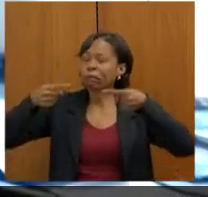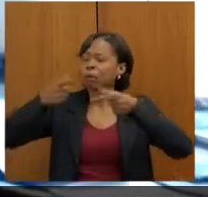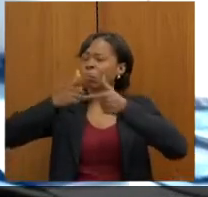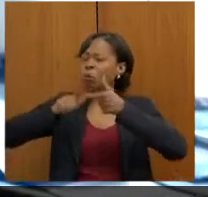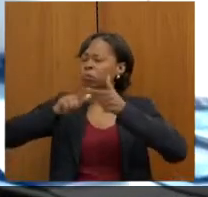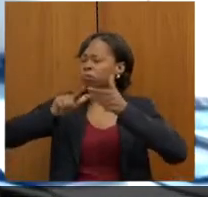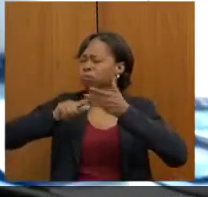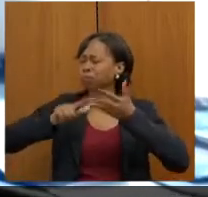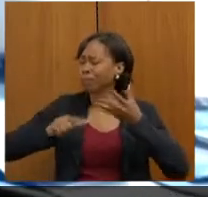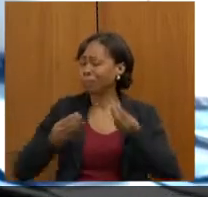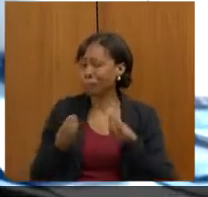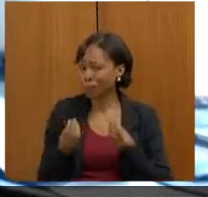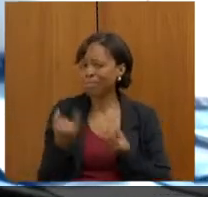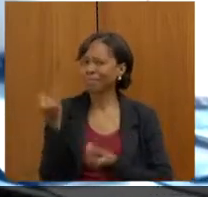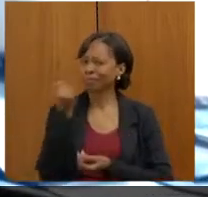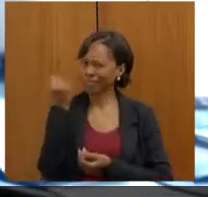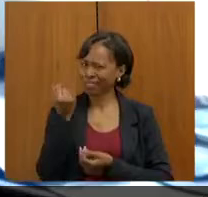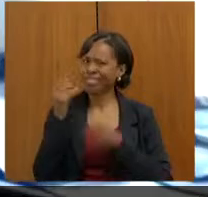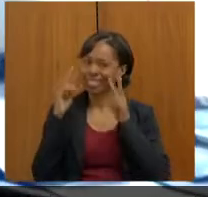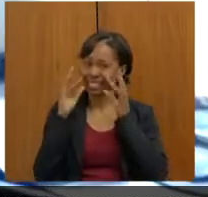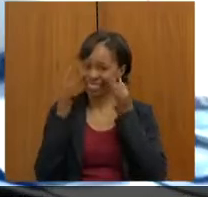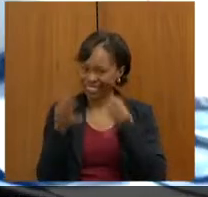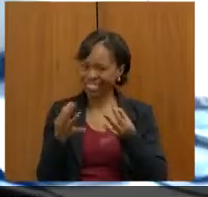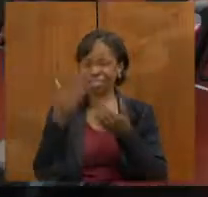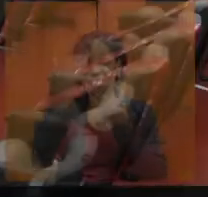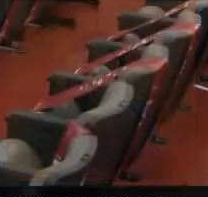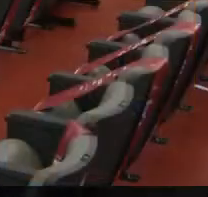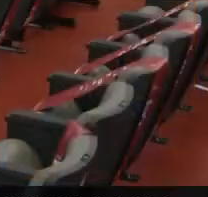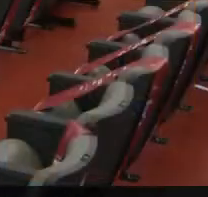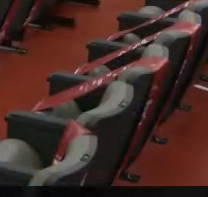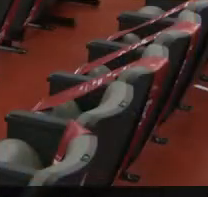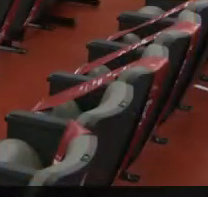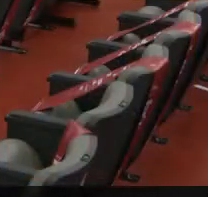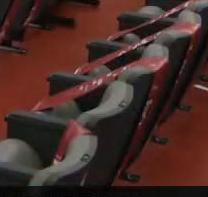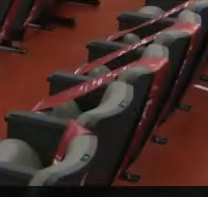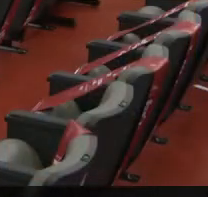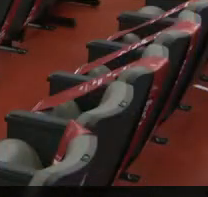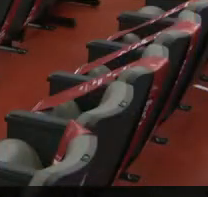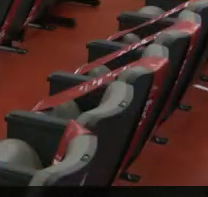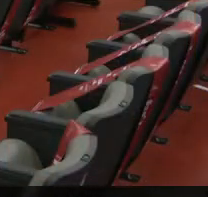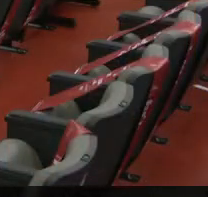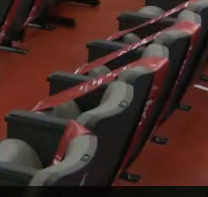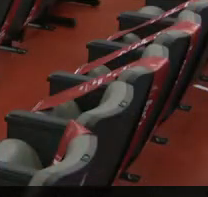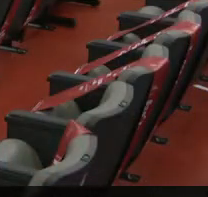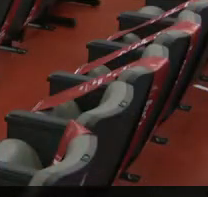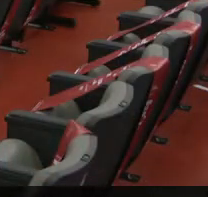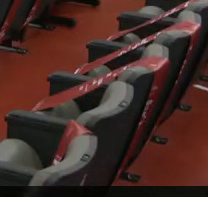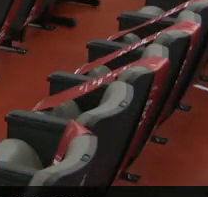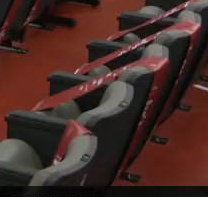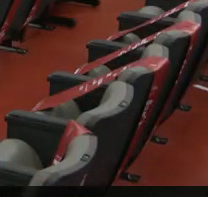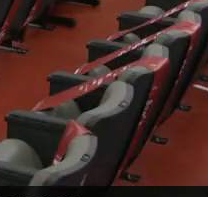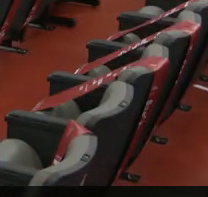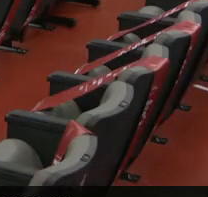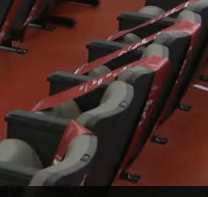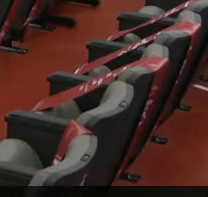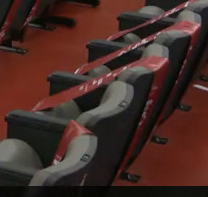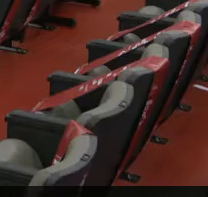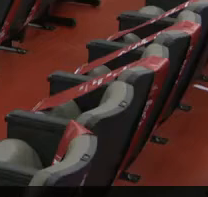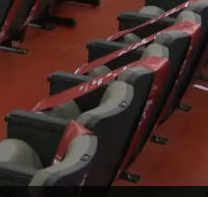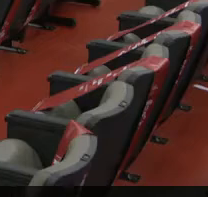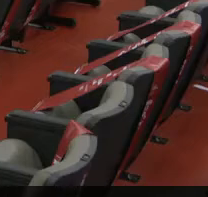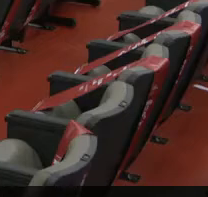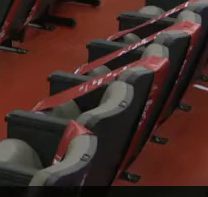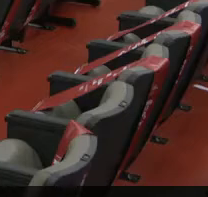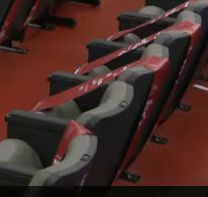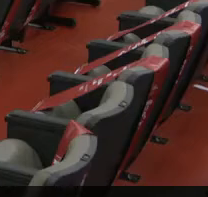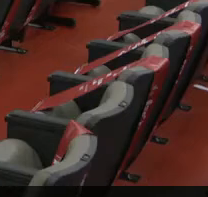a gente precisa também tá muito obrigado a professora Marlise nós que agradecemos